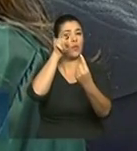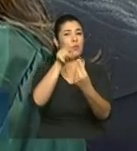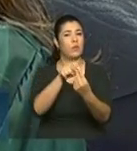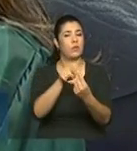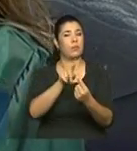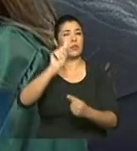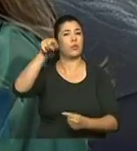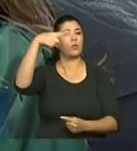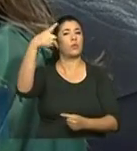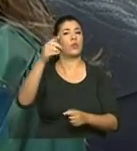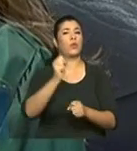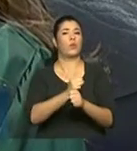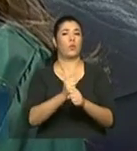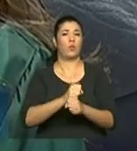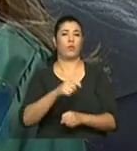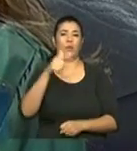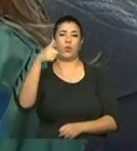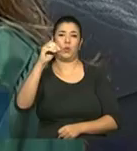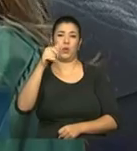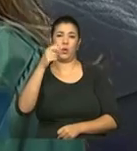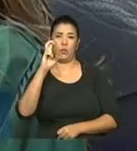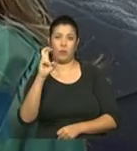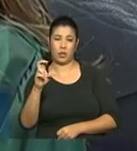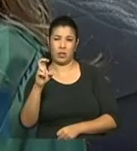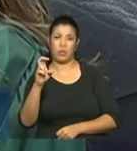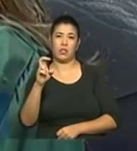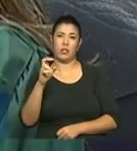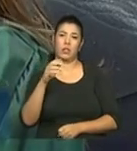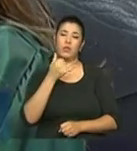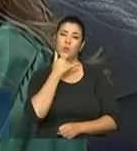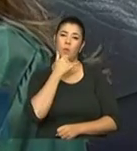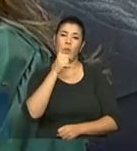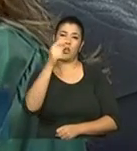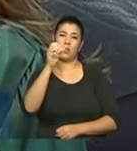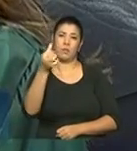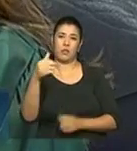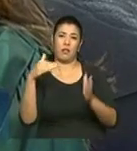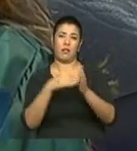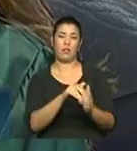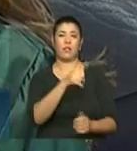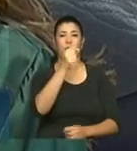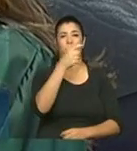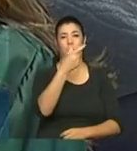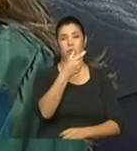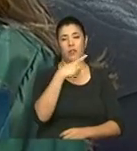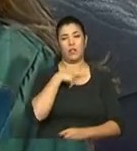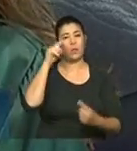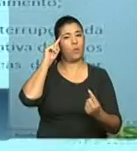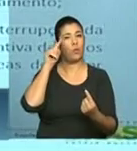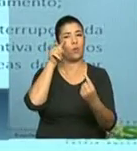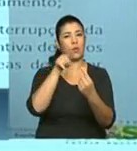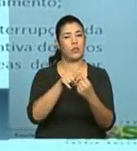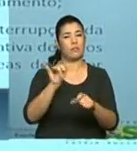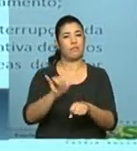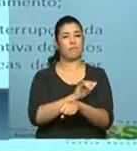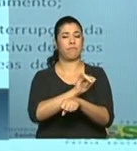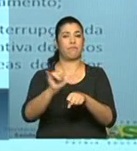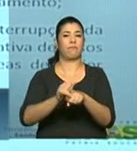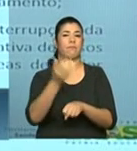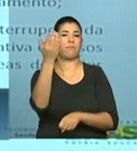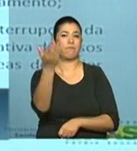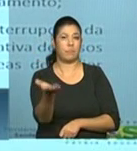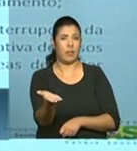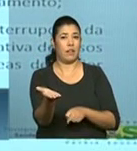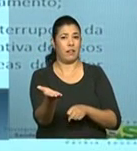para o próximo ano, 2015 a 2020, 2016 a 2020, vai utilizar essa estratégias,